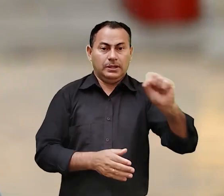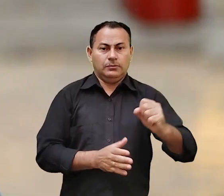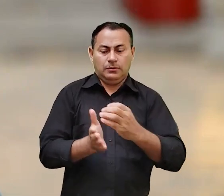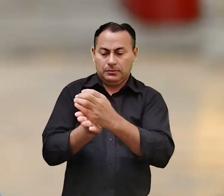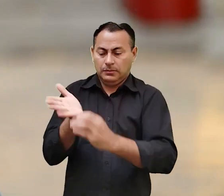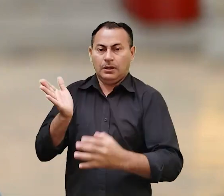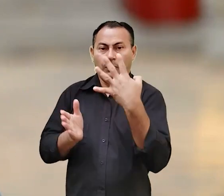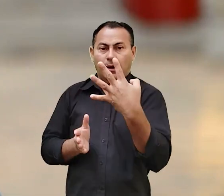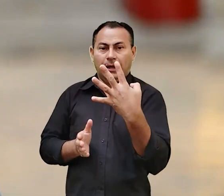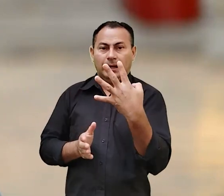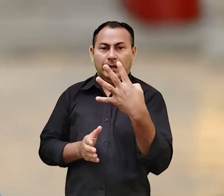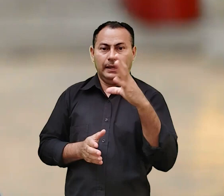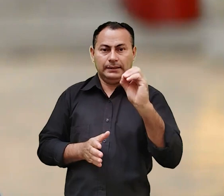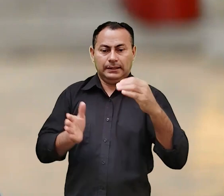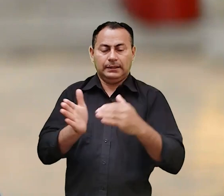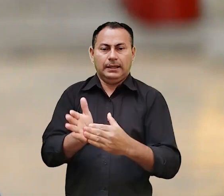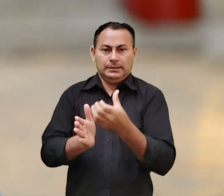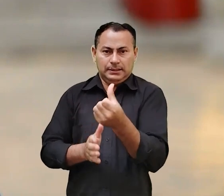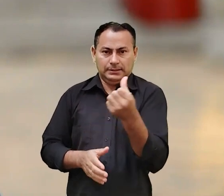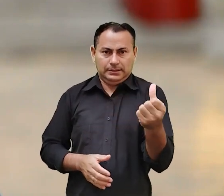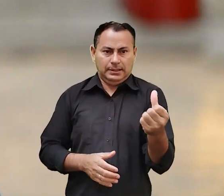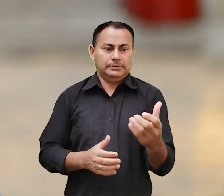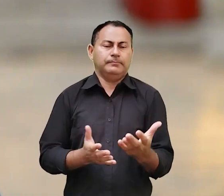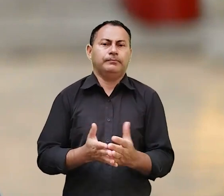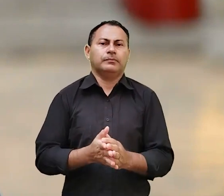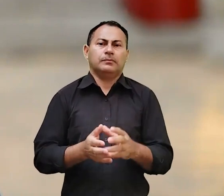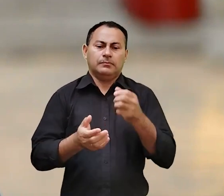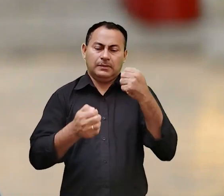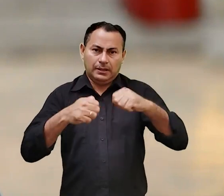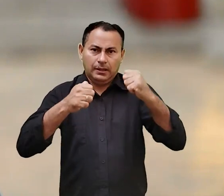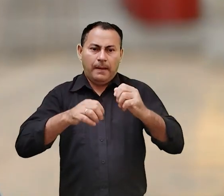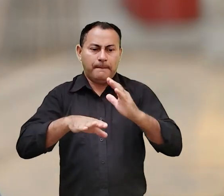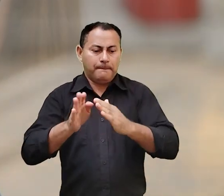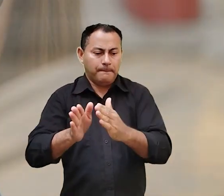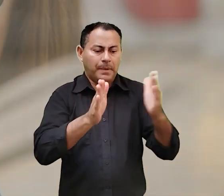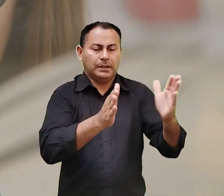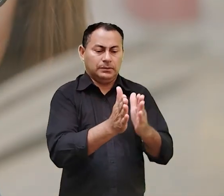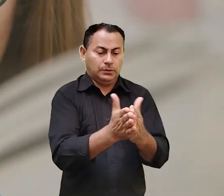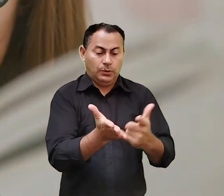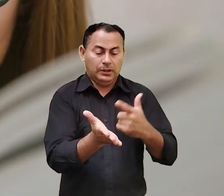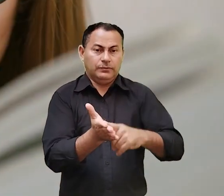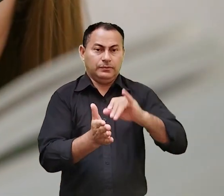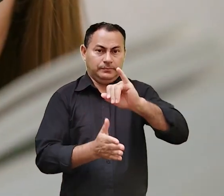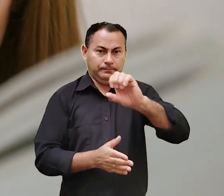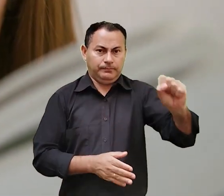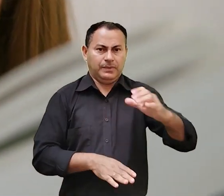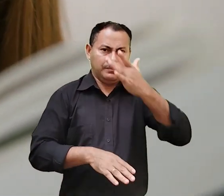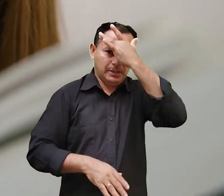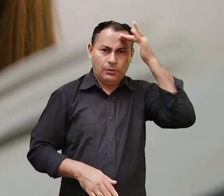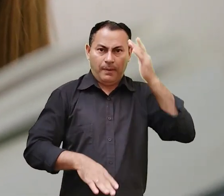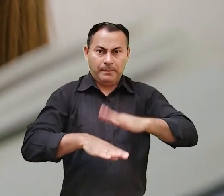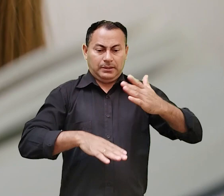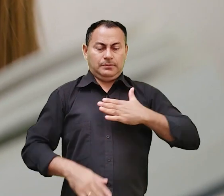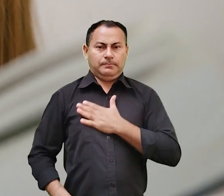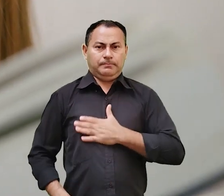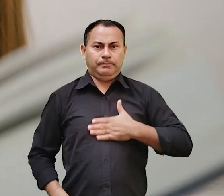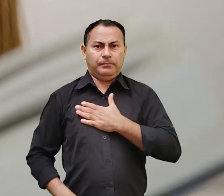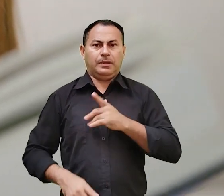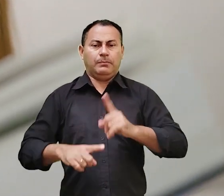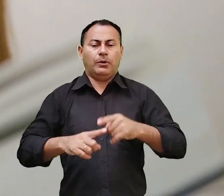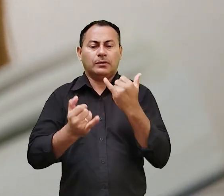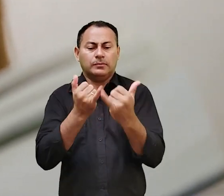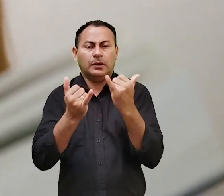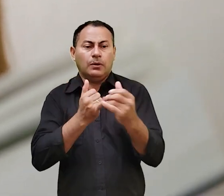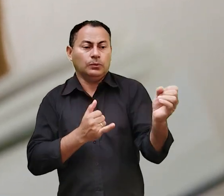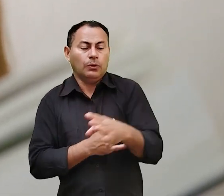capítulo 40 a 66. Essa deve ser a parte do livro de Isaías que as pessoas mais gostam, porque